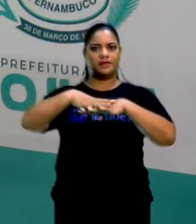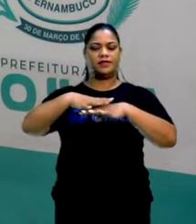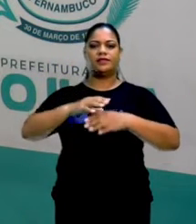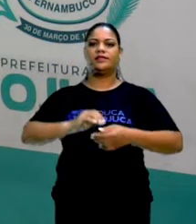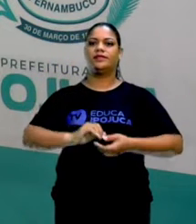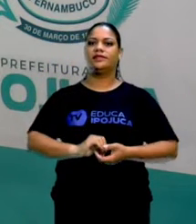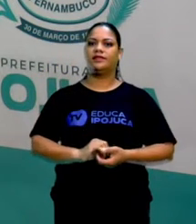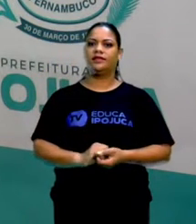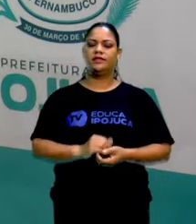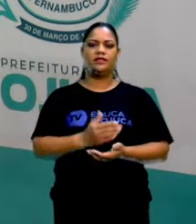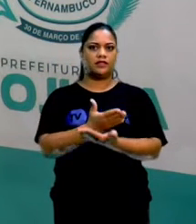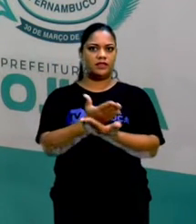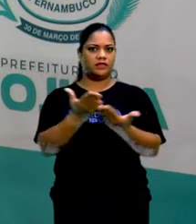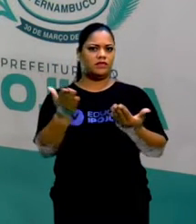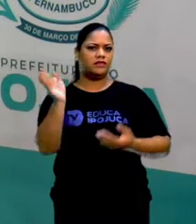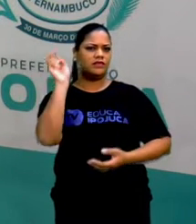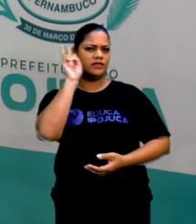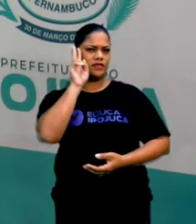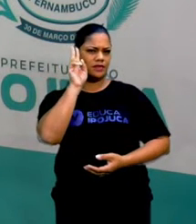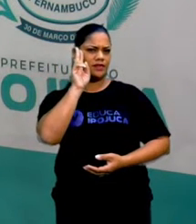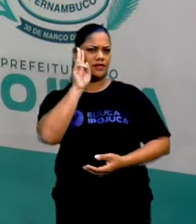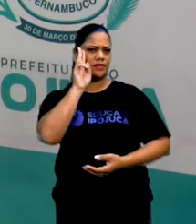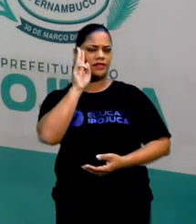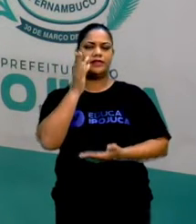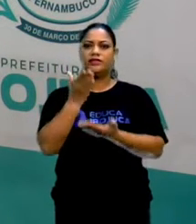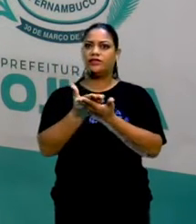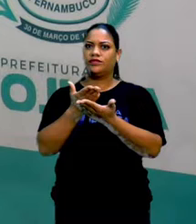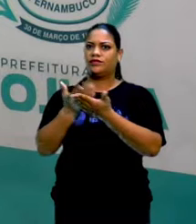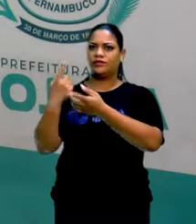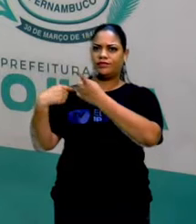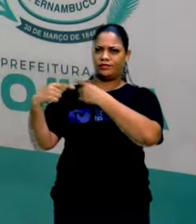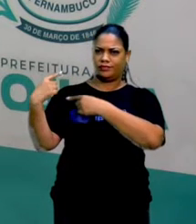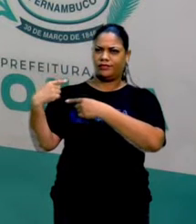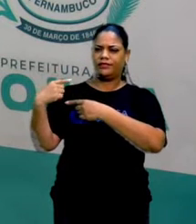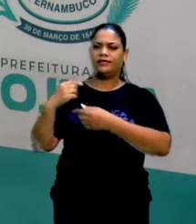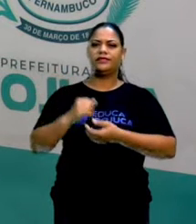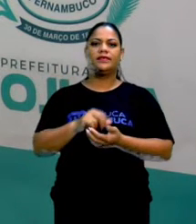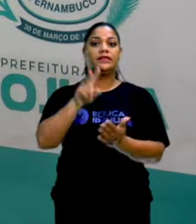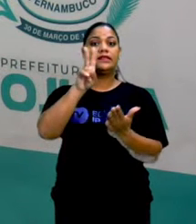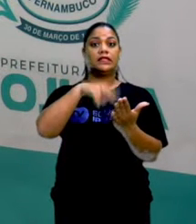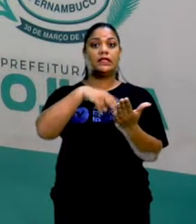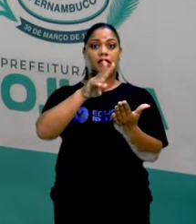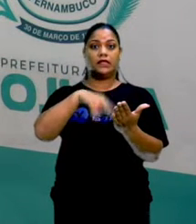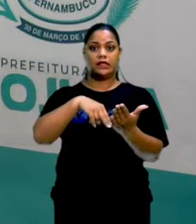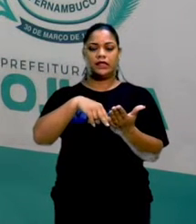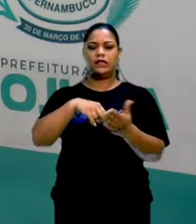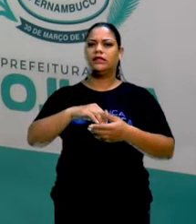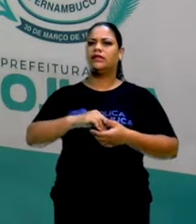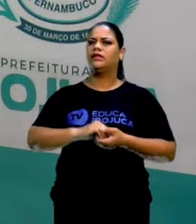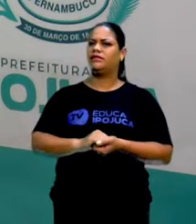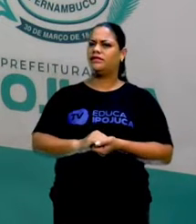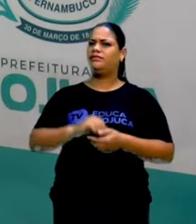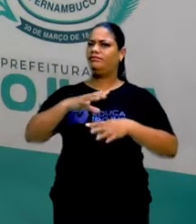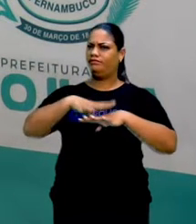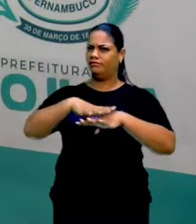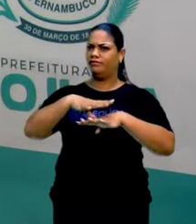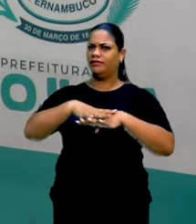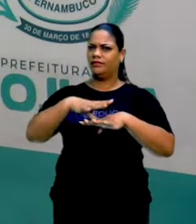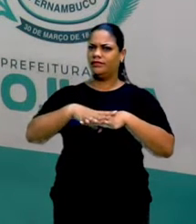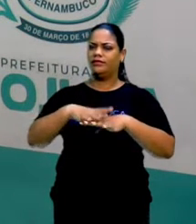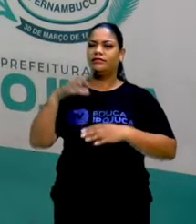matemática. Se vocês estão lembrados, na aula passada a gente leu alguns problemas de matemática, a